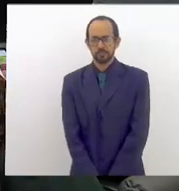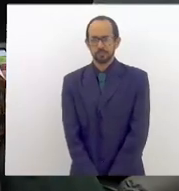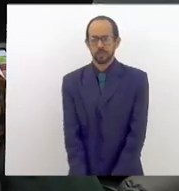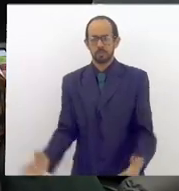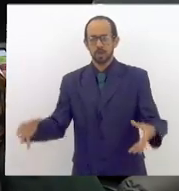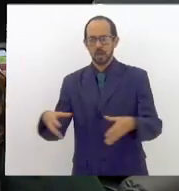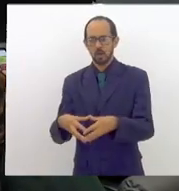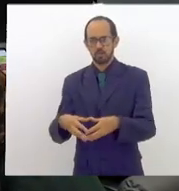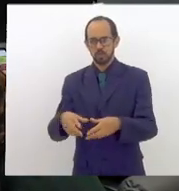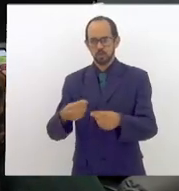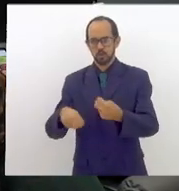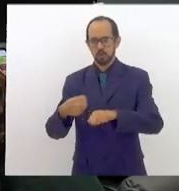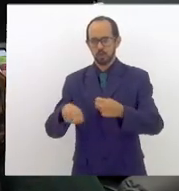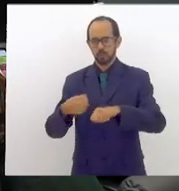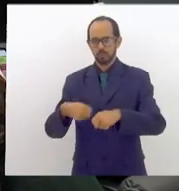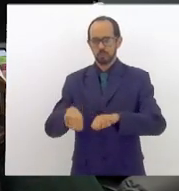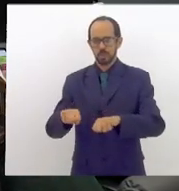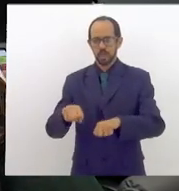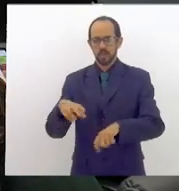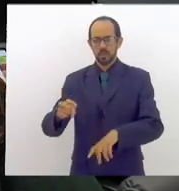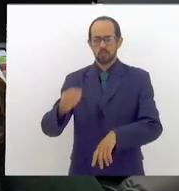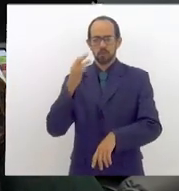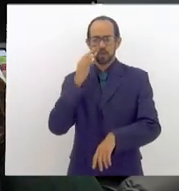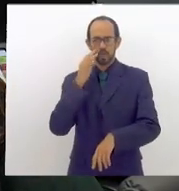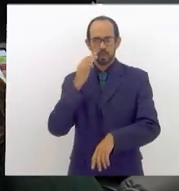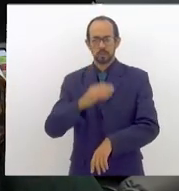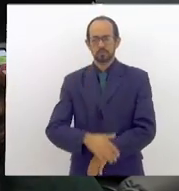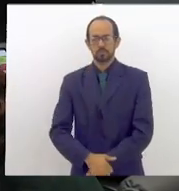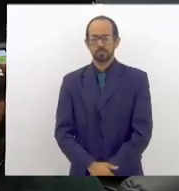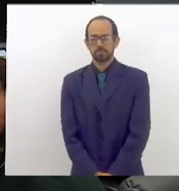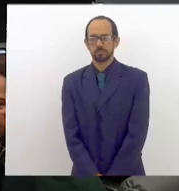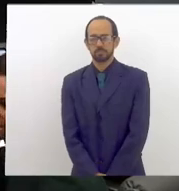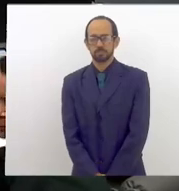pela comissão de Economia estado de Roberto Carneiro